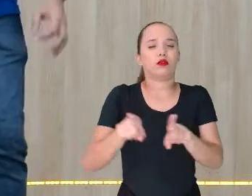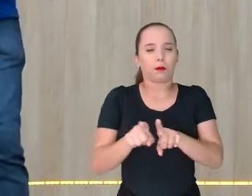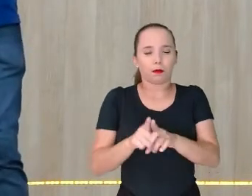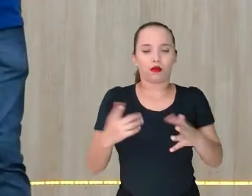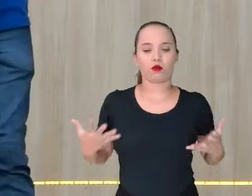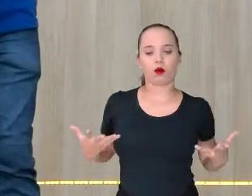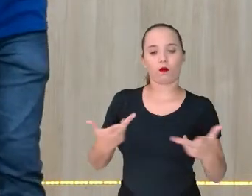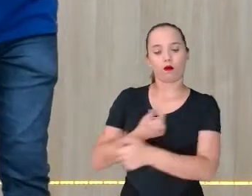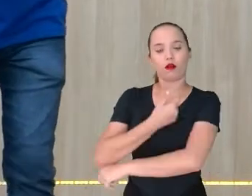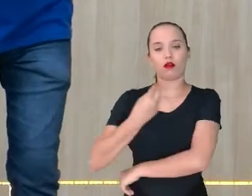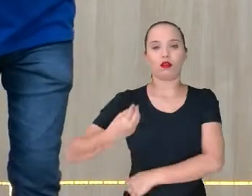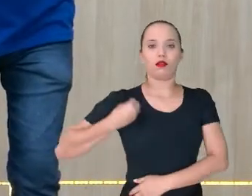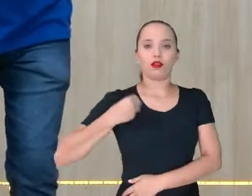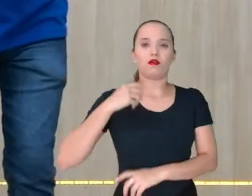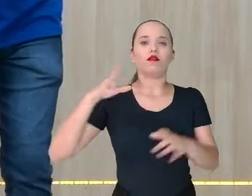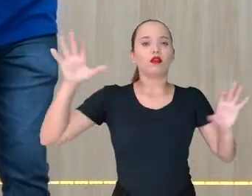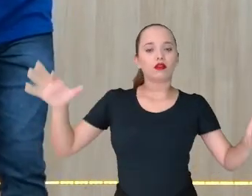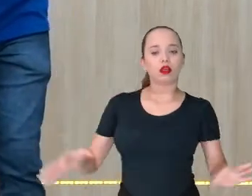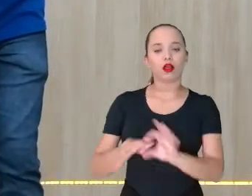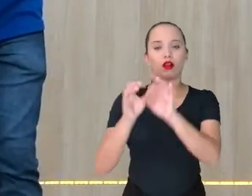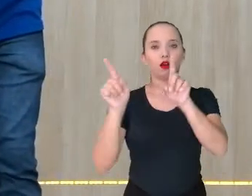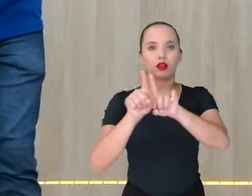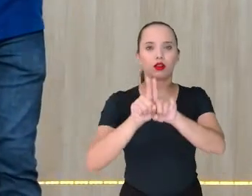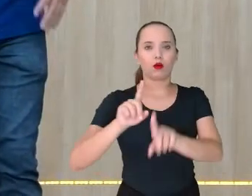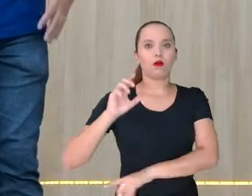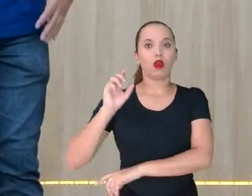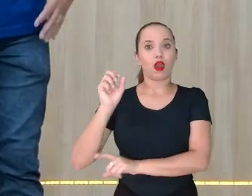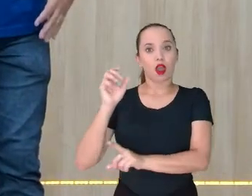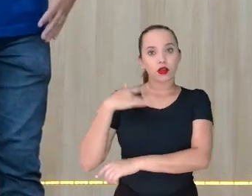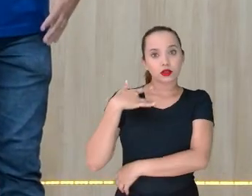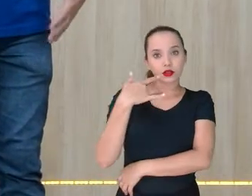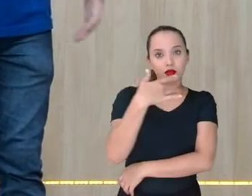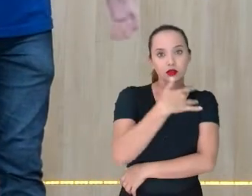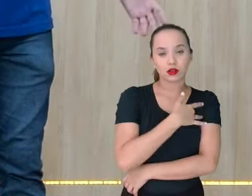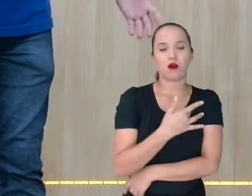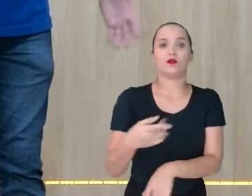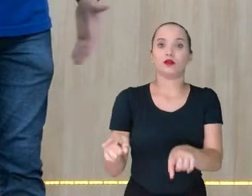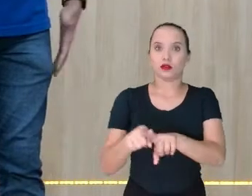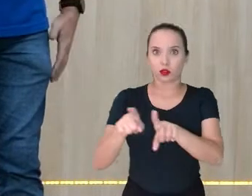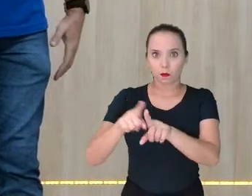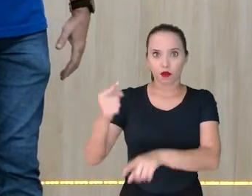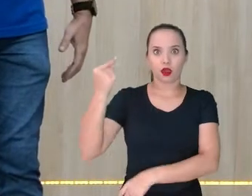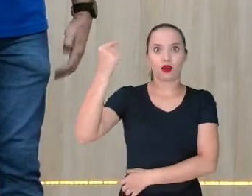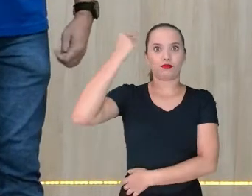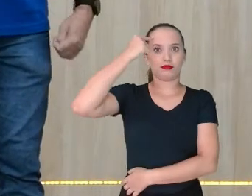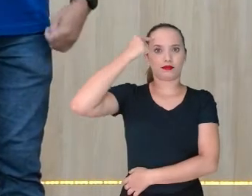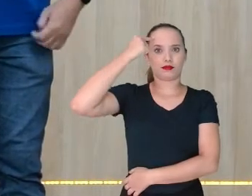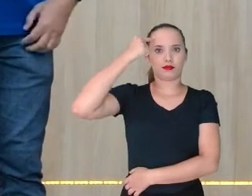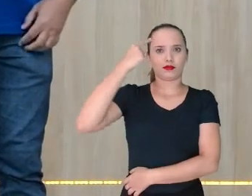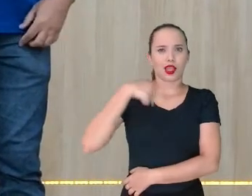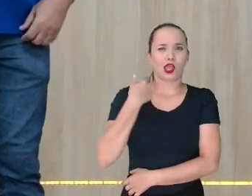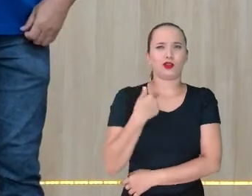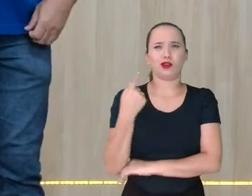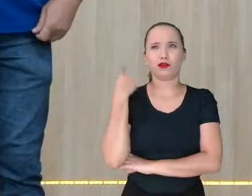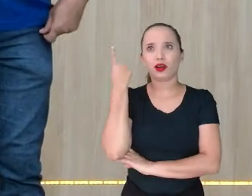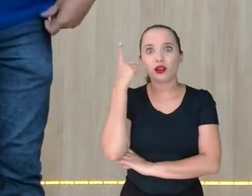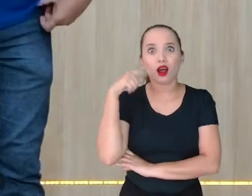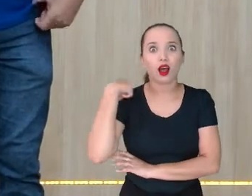quê? À saúde mental. A gente tá ficando doido. A gente chega a dizer que eu cheguei dia